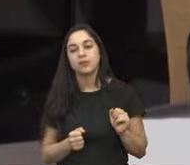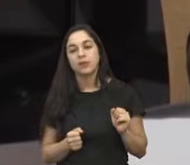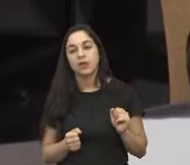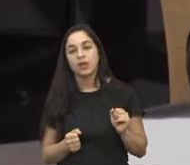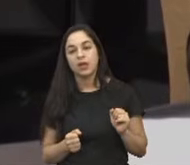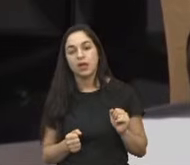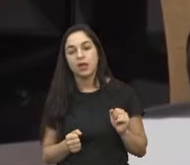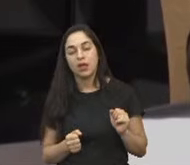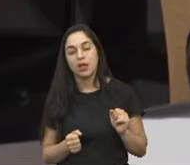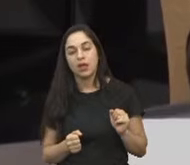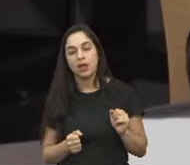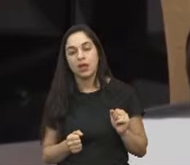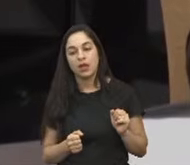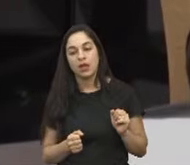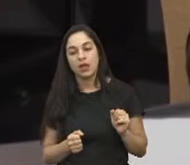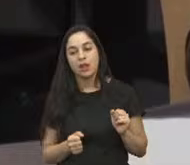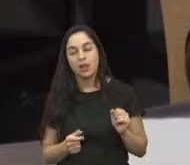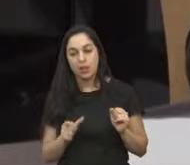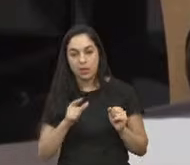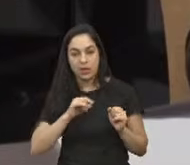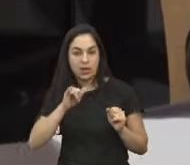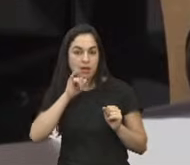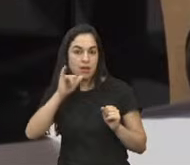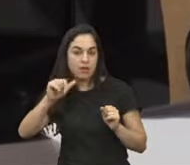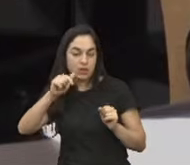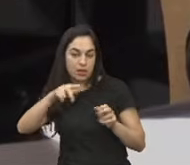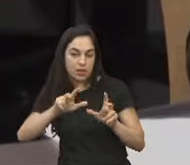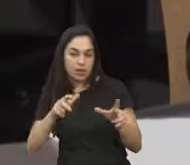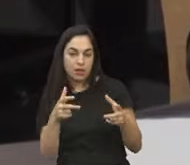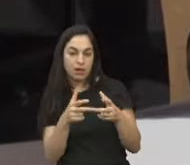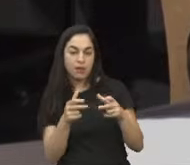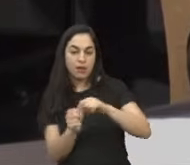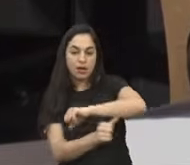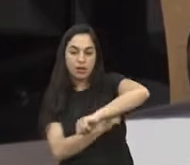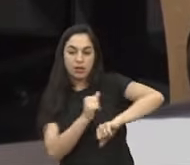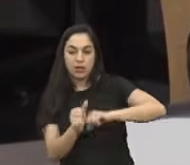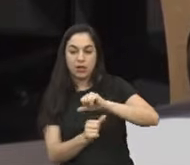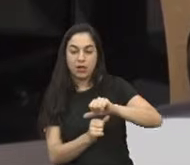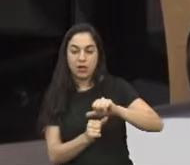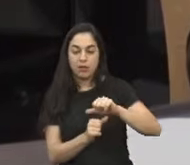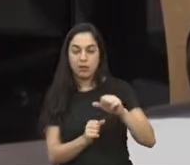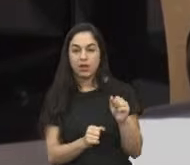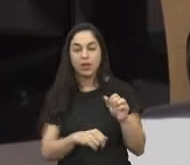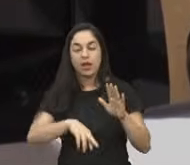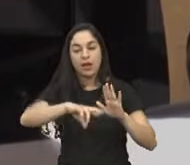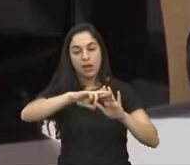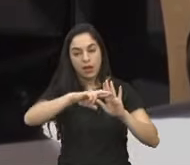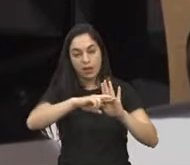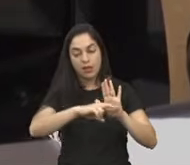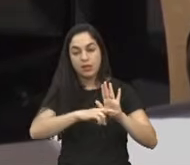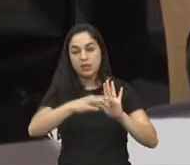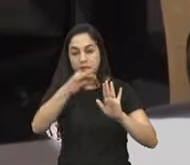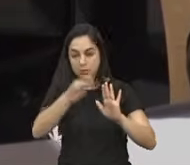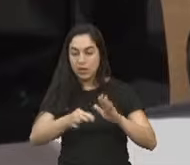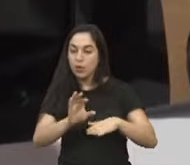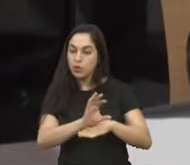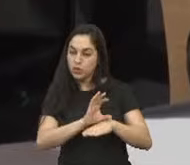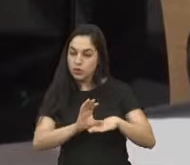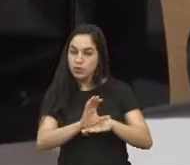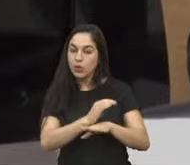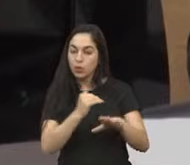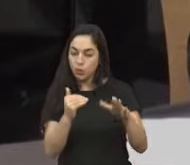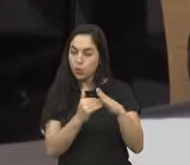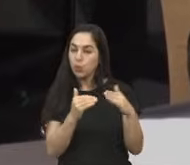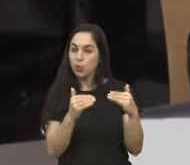feita a devida notificação à Câmara para que seja alterado o regimento interno, para que o regimento seja legal, seja constitucional e esteja tudo correto com